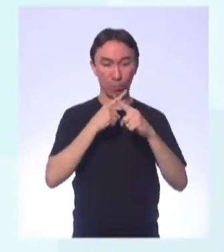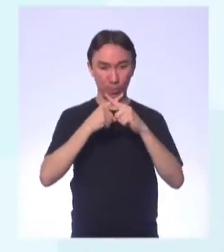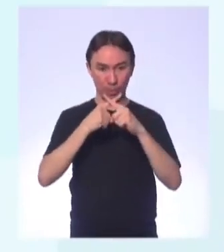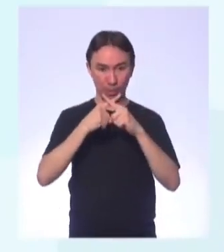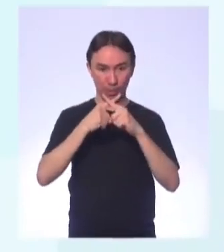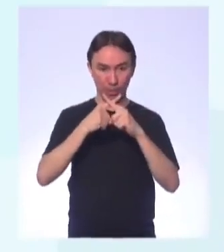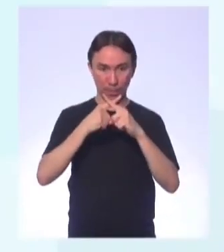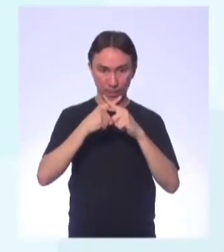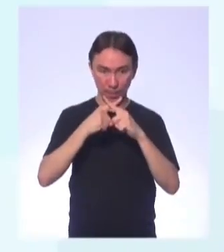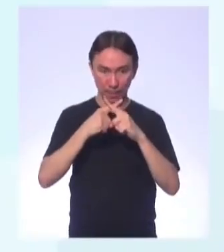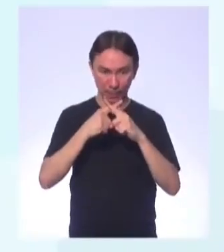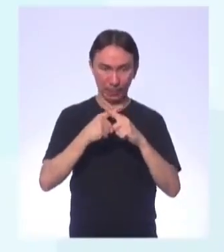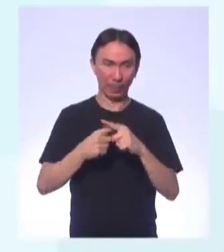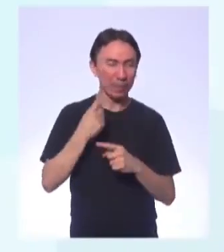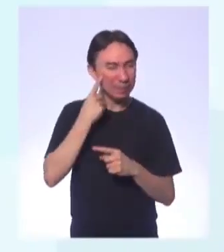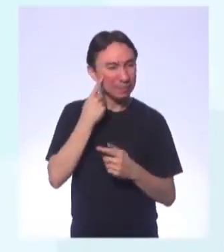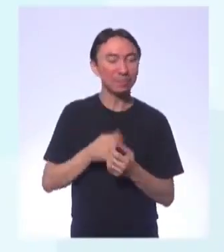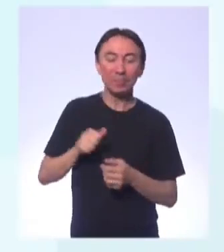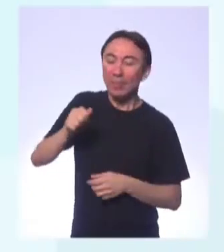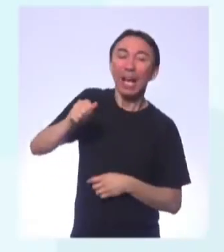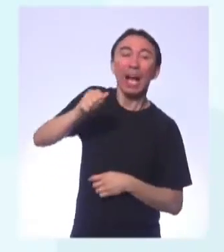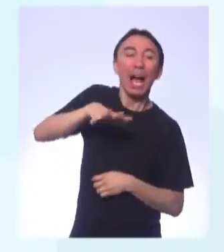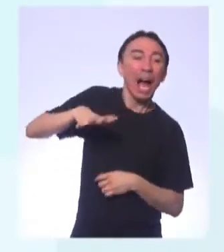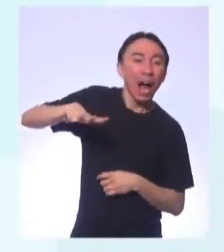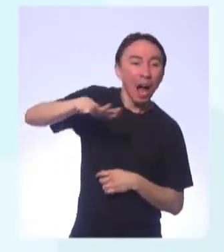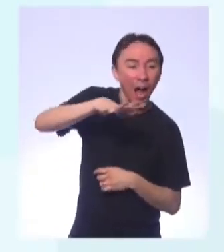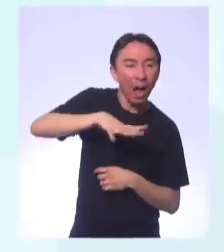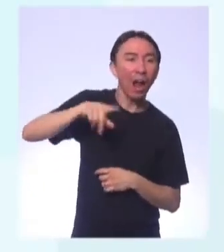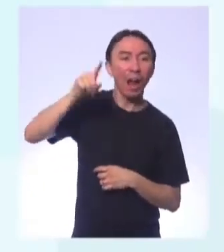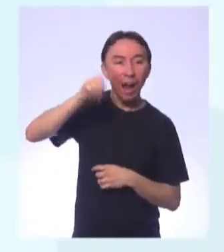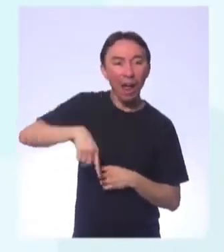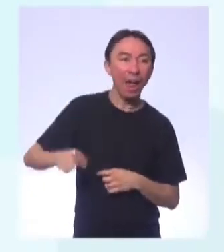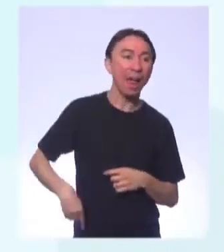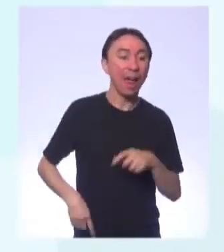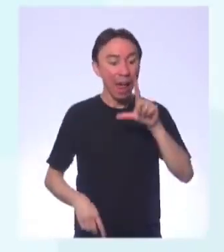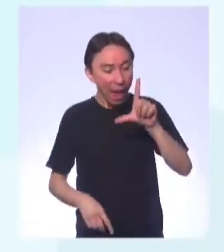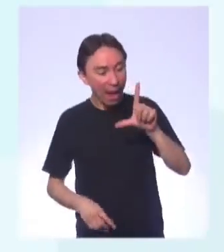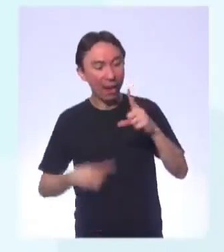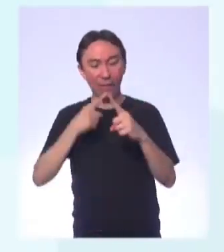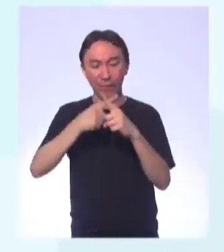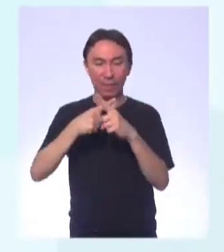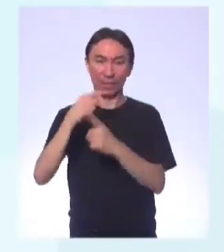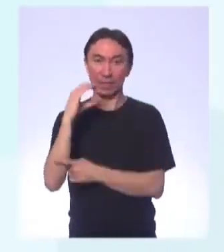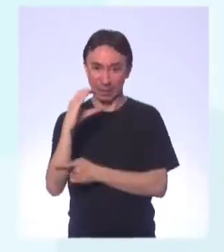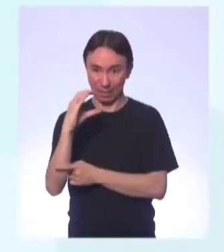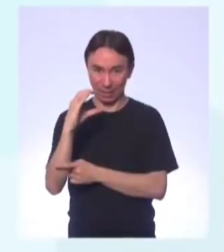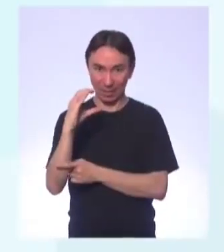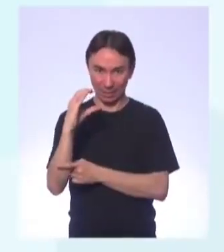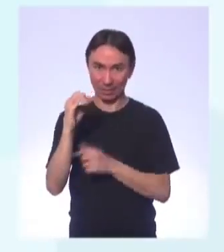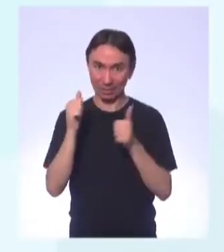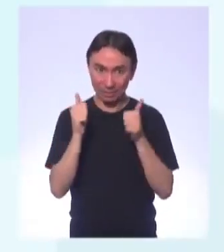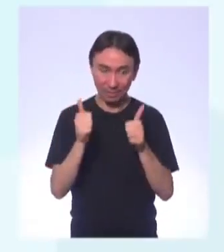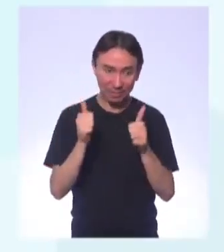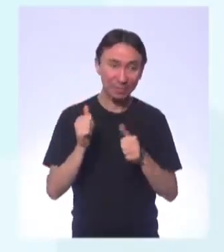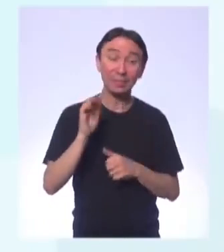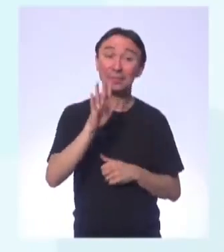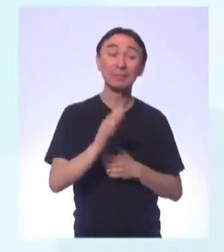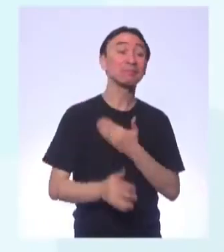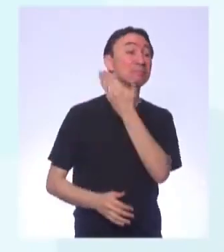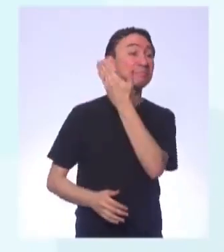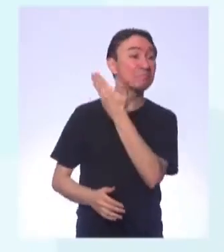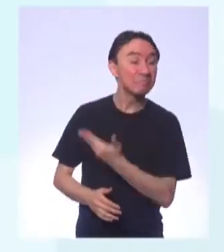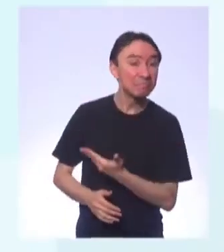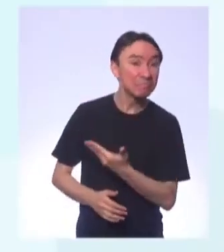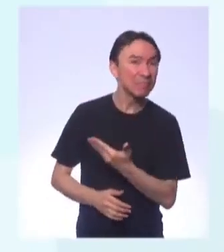área no caso aí é o produto do comprimento pela largura Como podemos expressar essa no